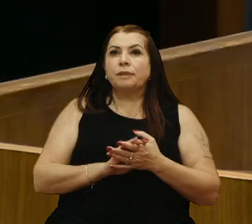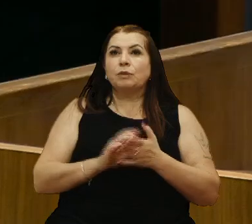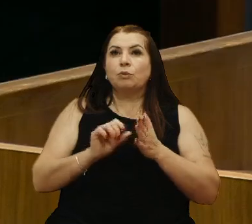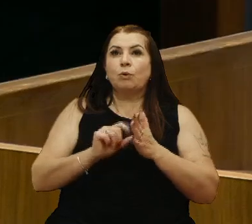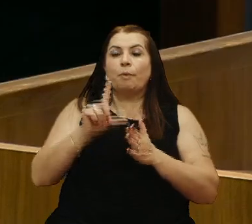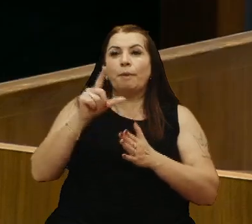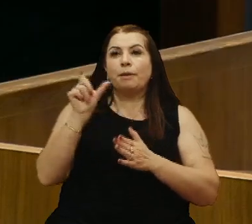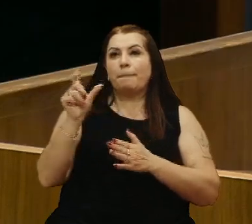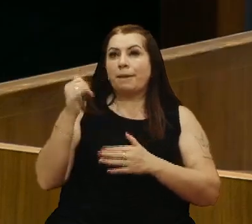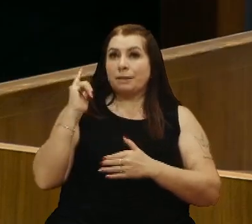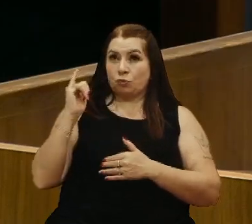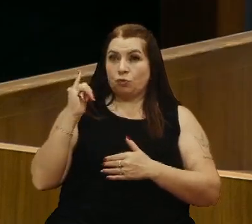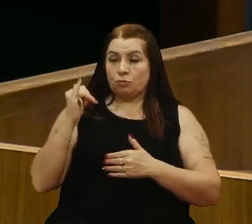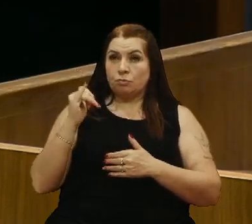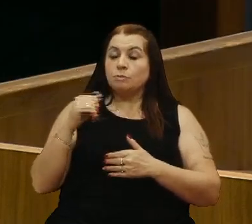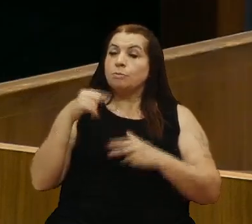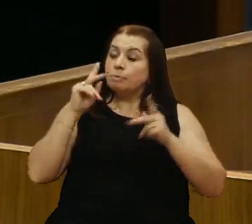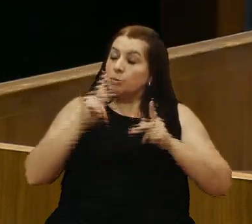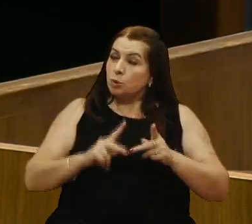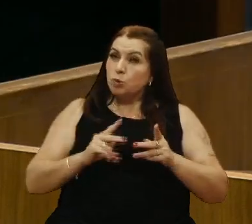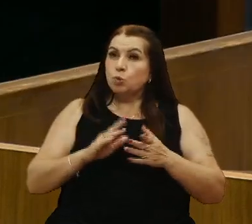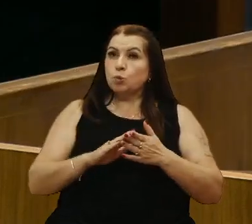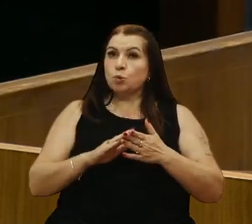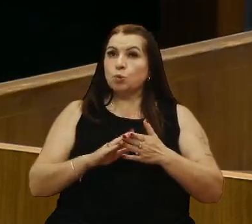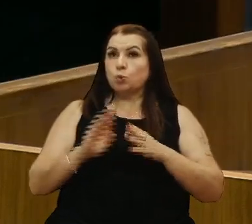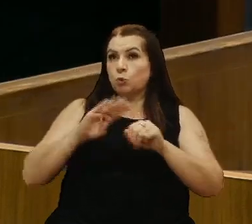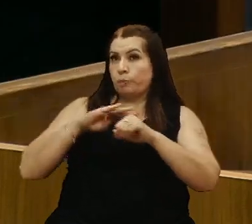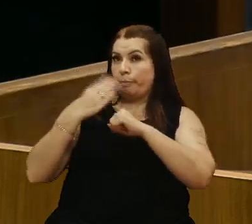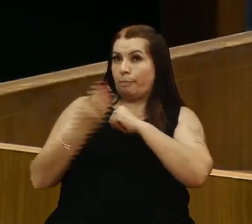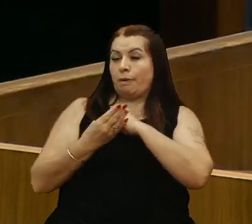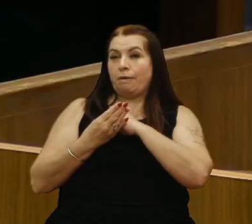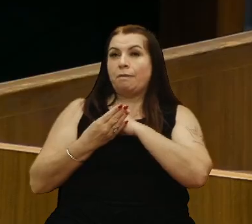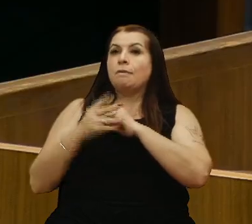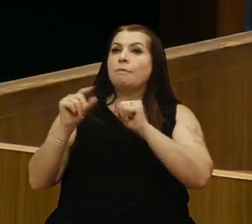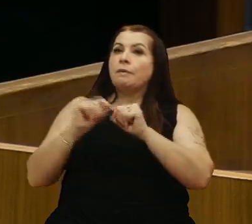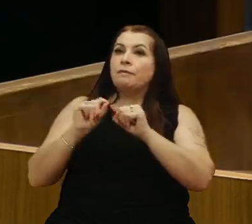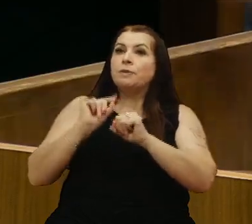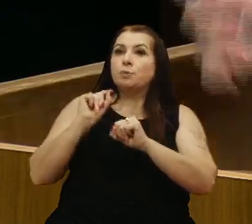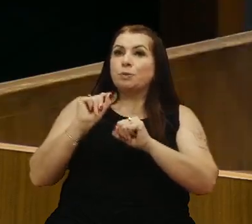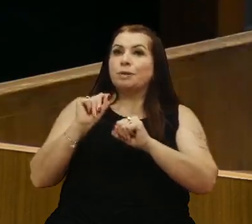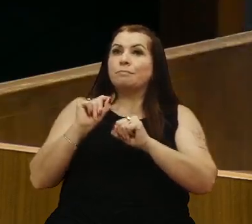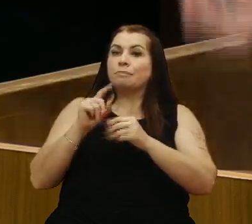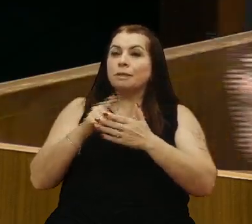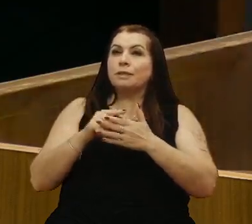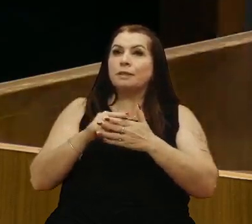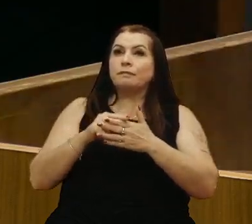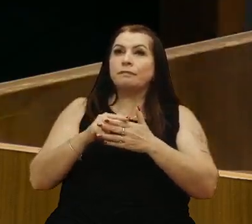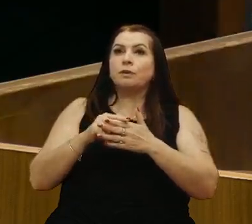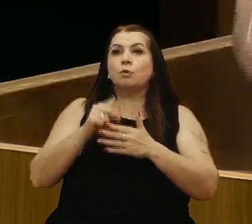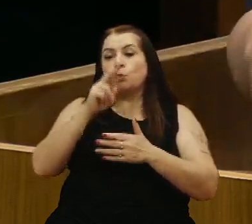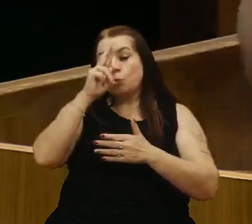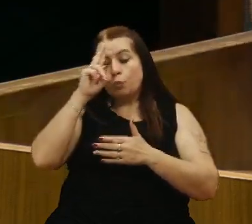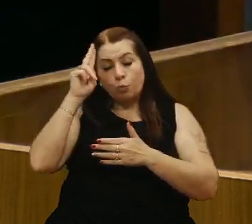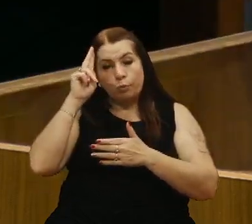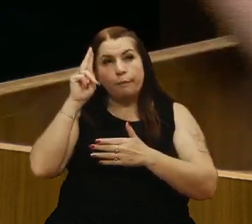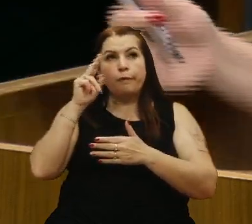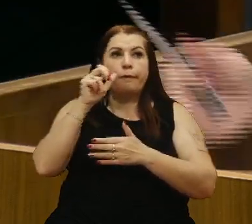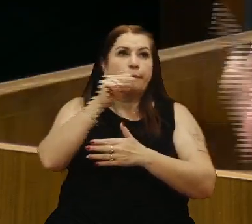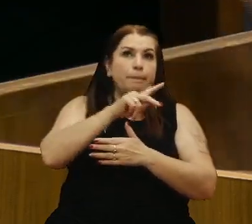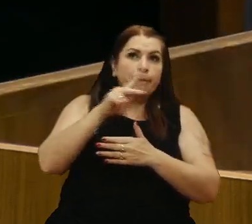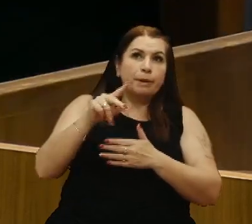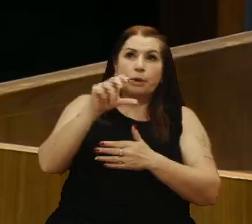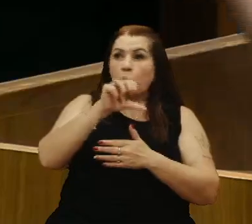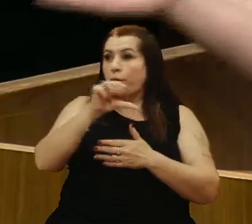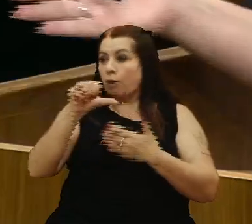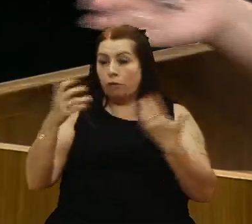da passagem. Então, para as pessoas nos bairros, elas vão fazer o quê? Elas vão andar de Uber, de aplicativo, de